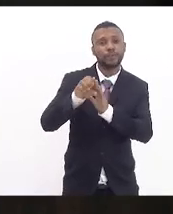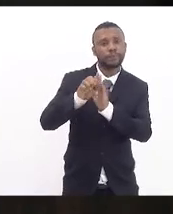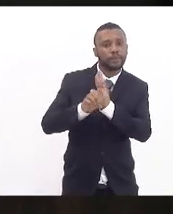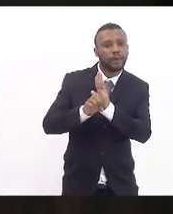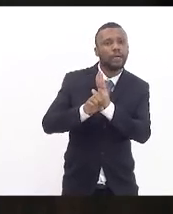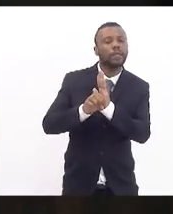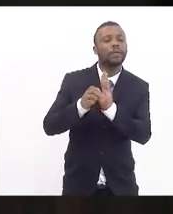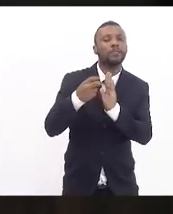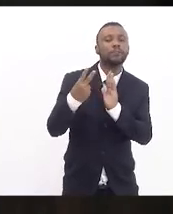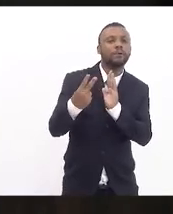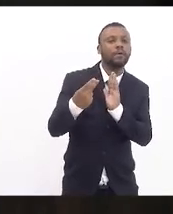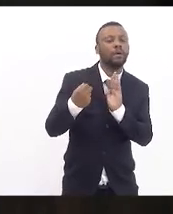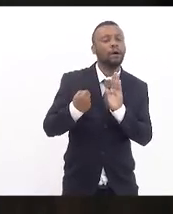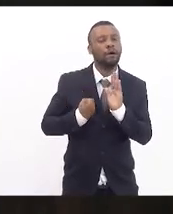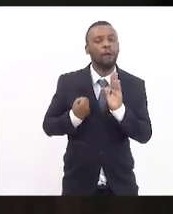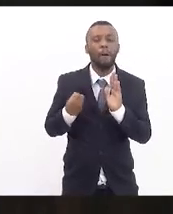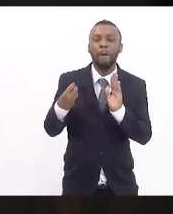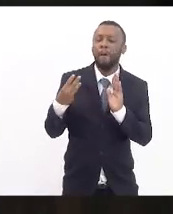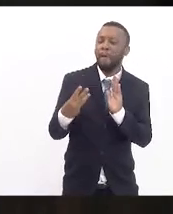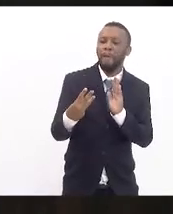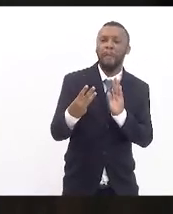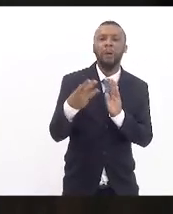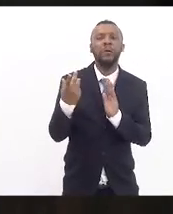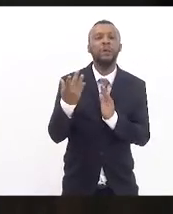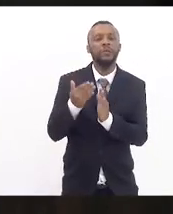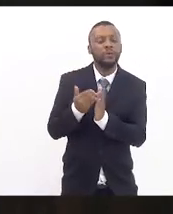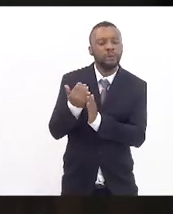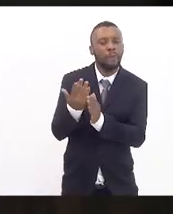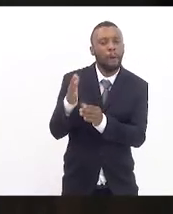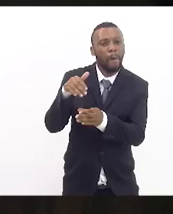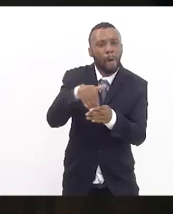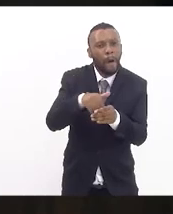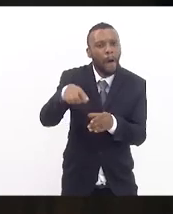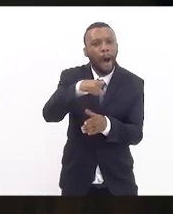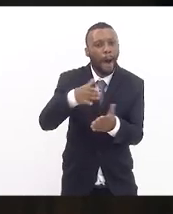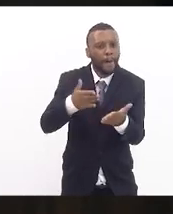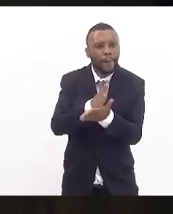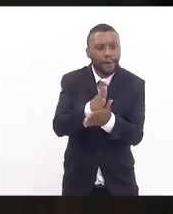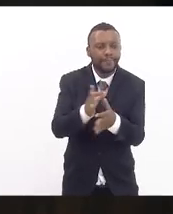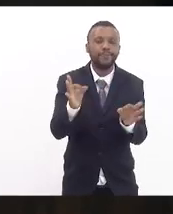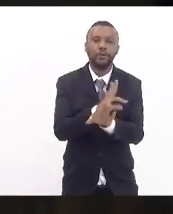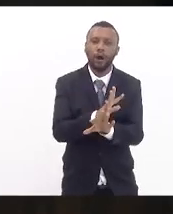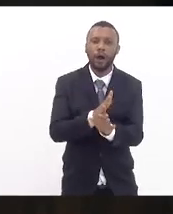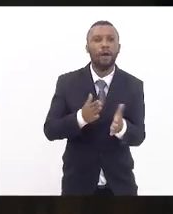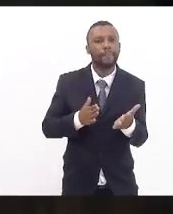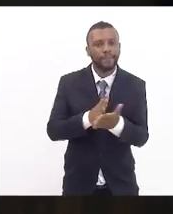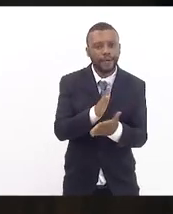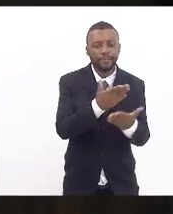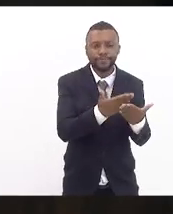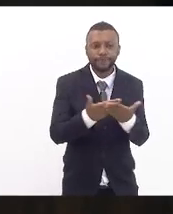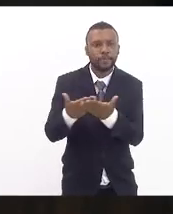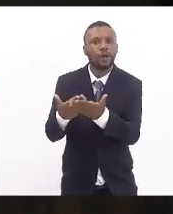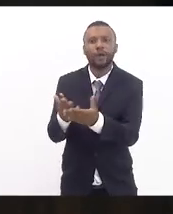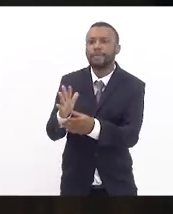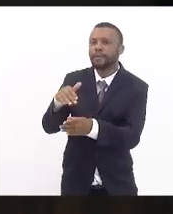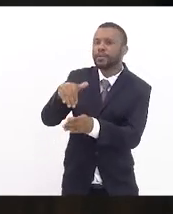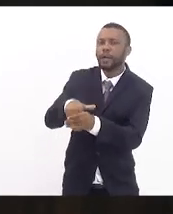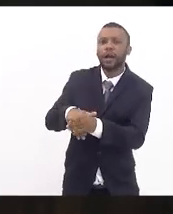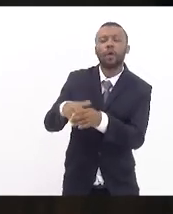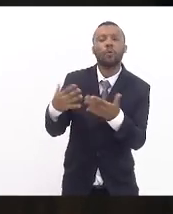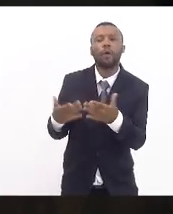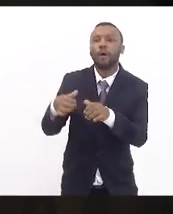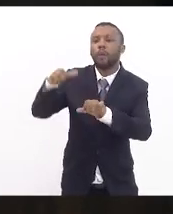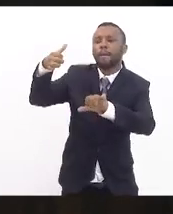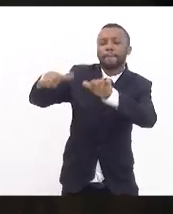3. Em votação, os senhores que aprovam nessa comissão, aprovado. Em votação, parecer da comissão.